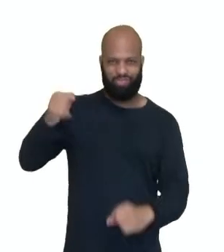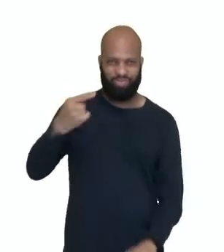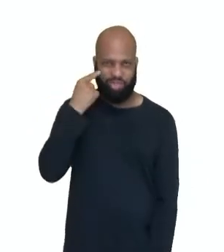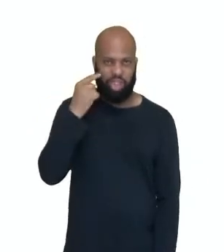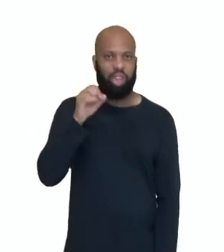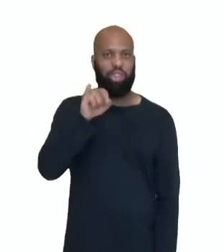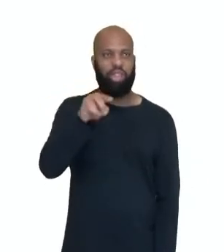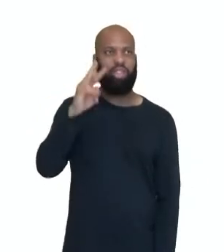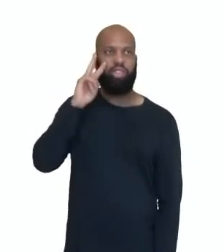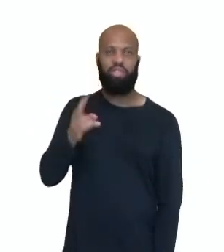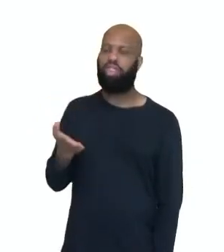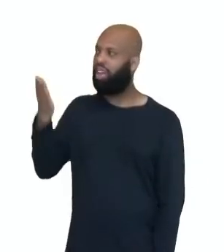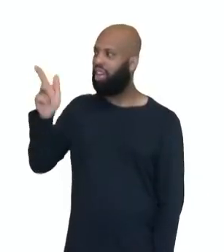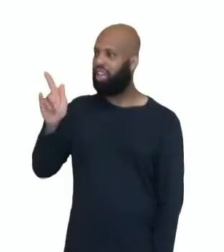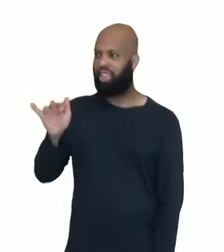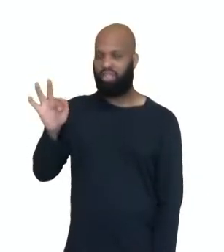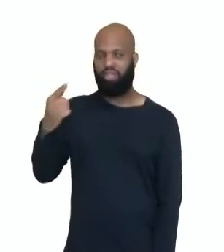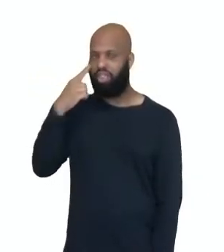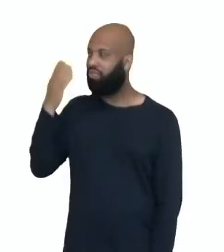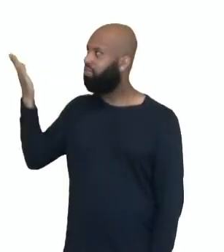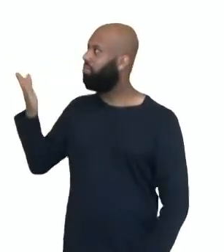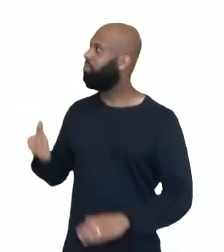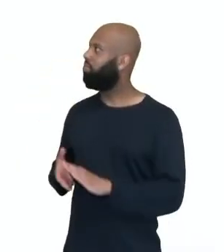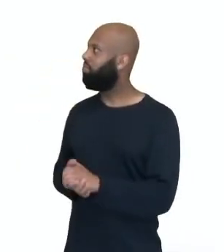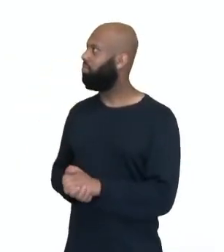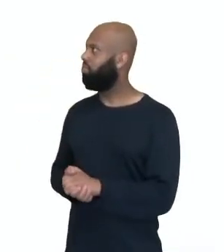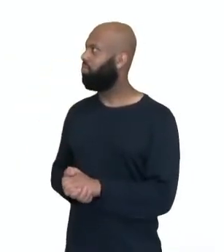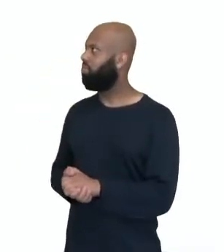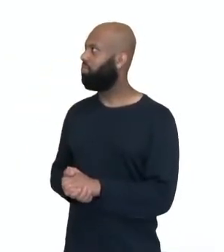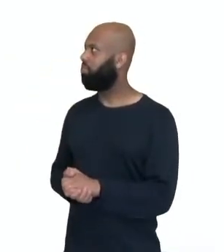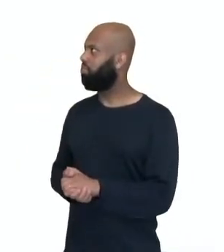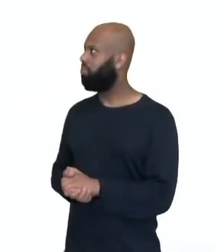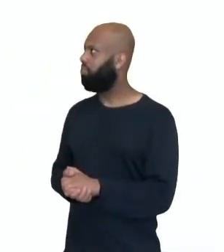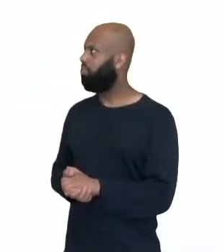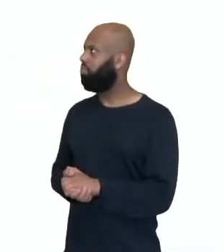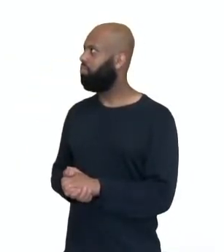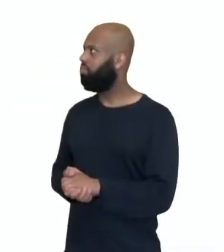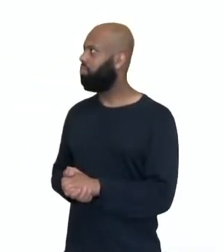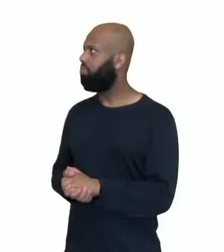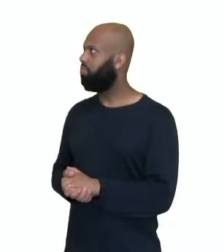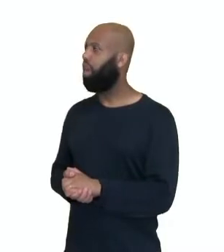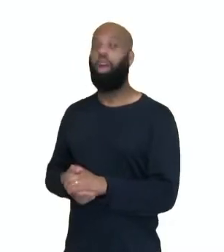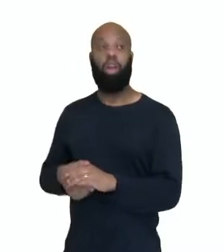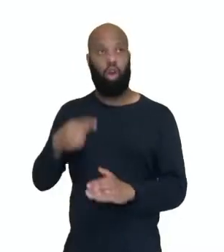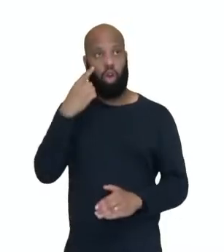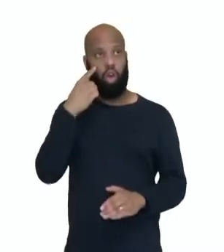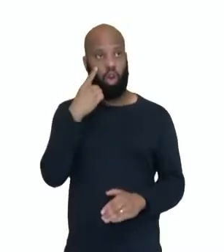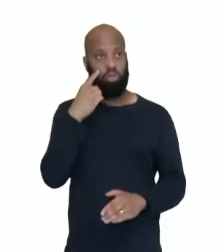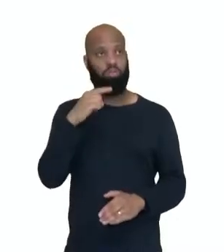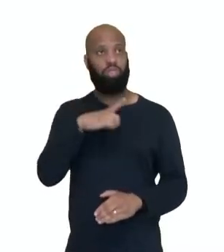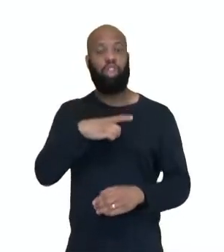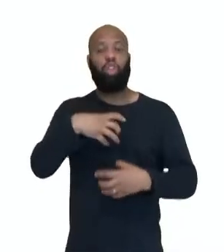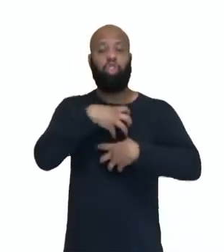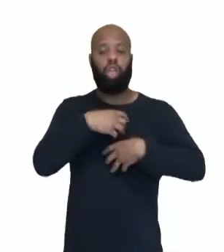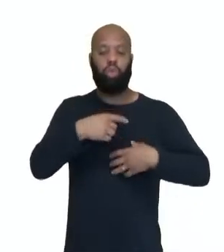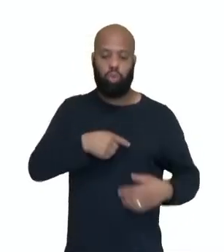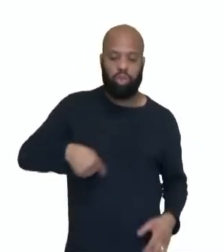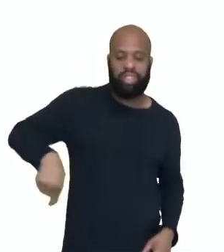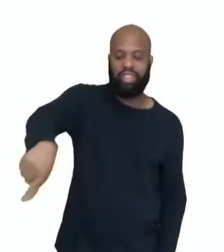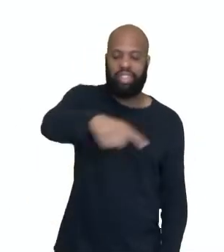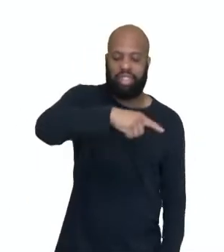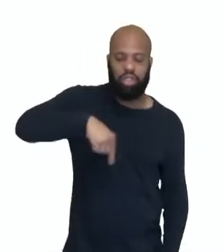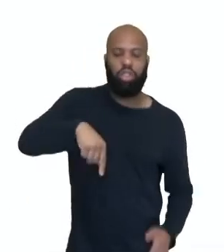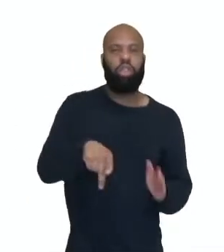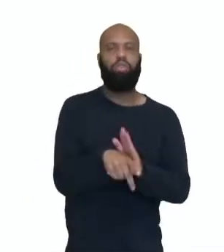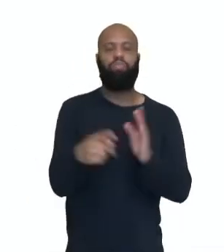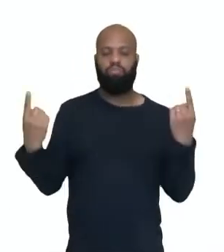vocês olharem a animação, nós vemos ali o ringue, que é a área de luta, nós vemos os lutadores com as suas